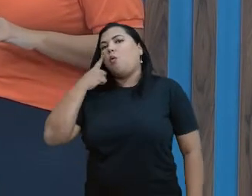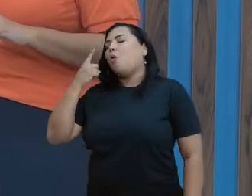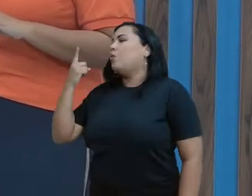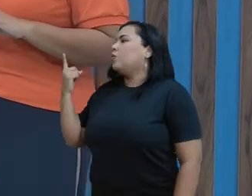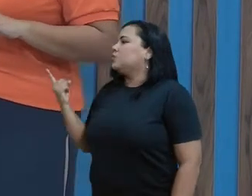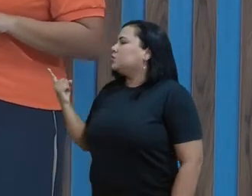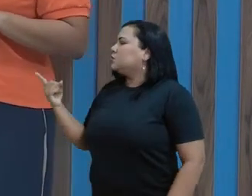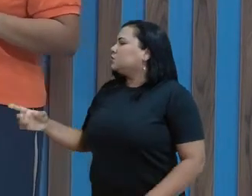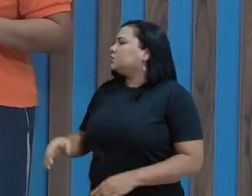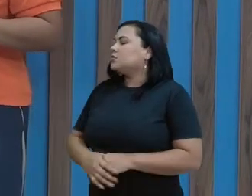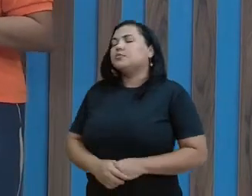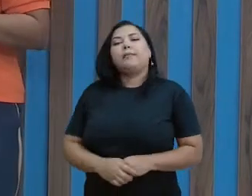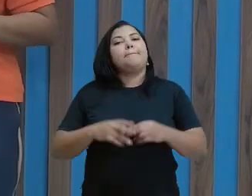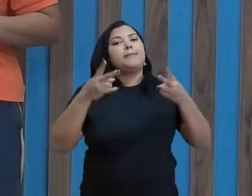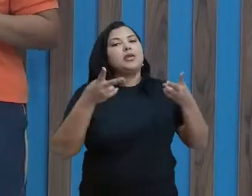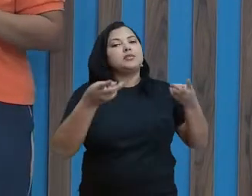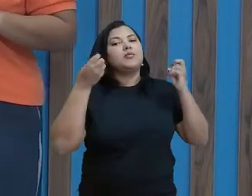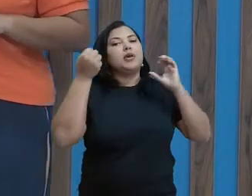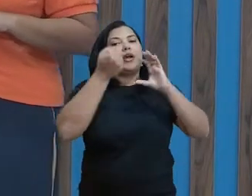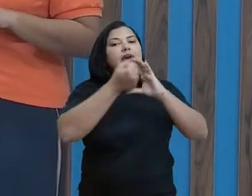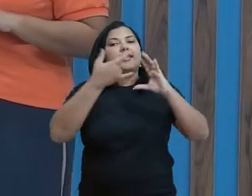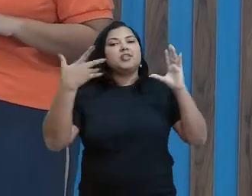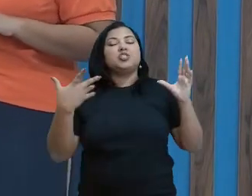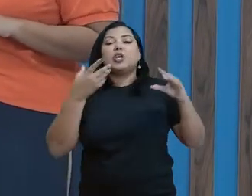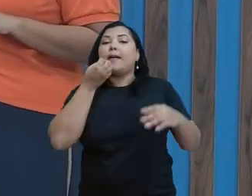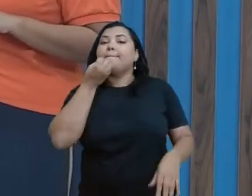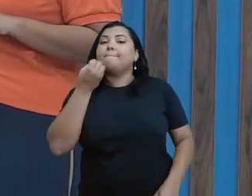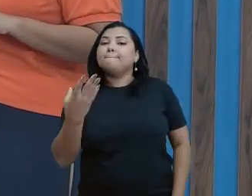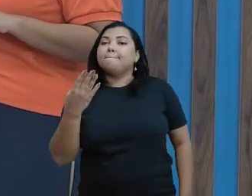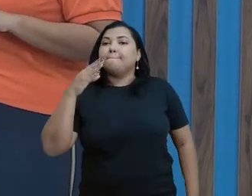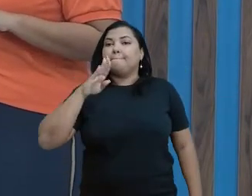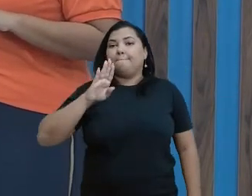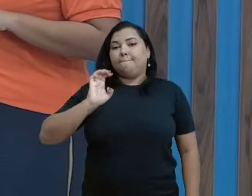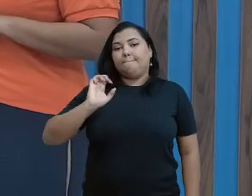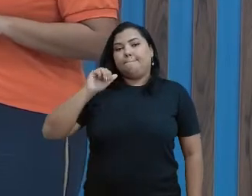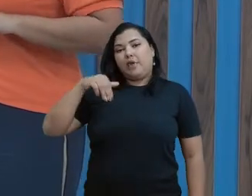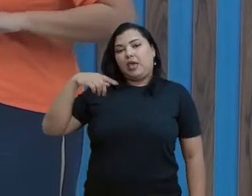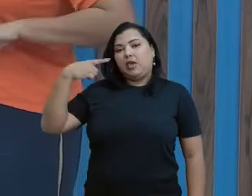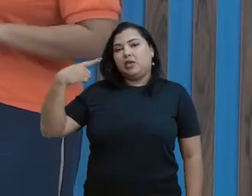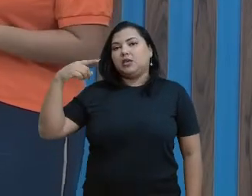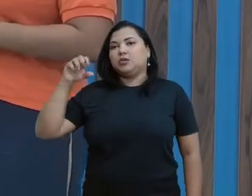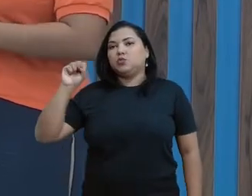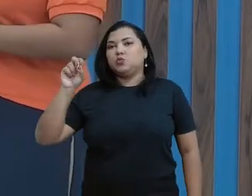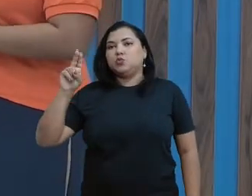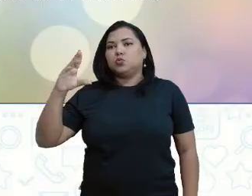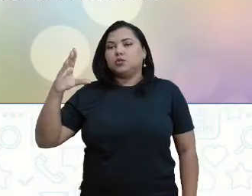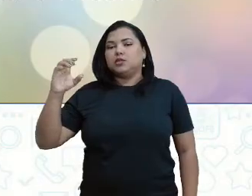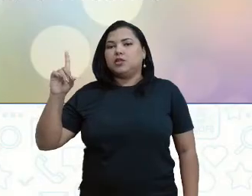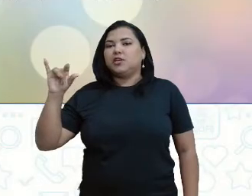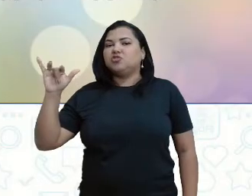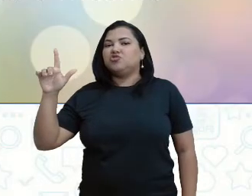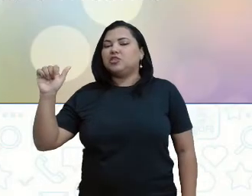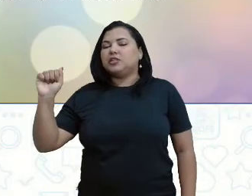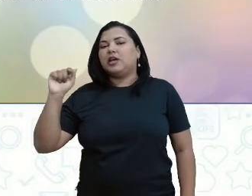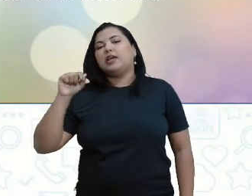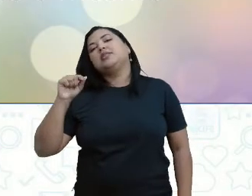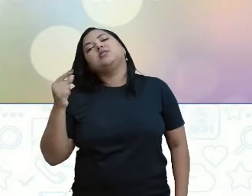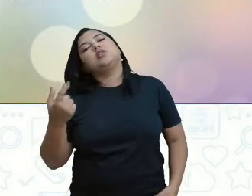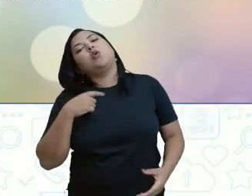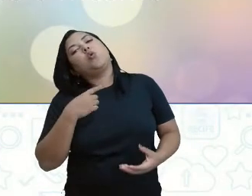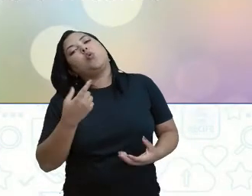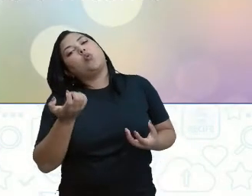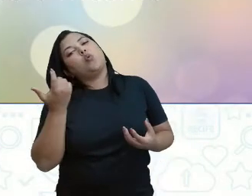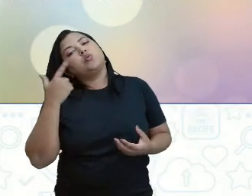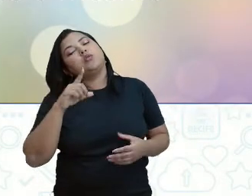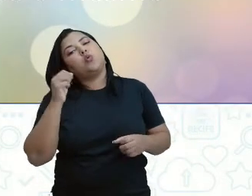que redação foi caracterizado pelo adjetivo bem sucedida. E aí, nesse caso, é possível formarmos outra